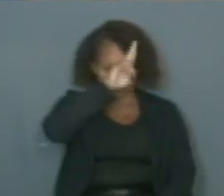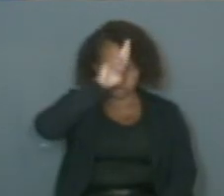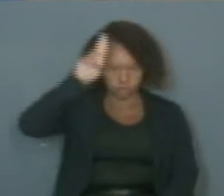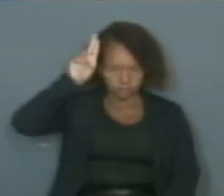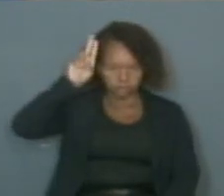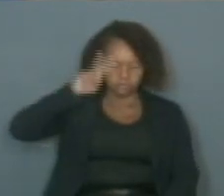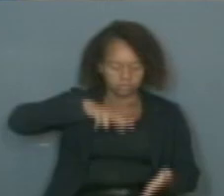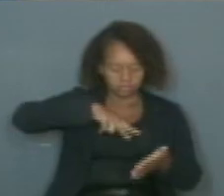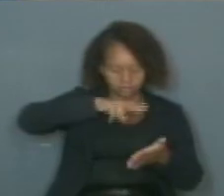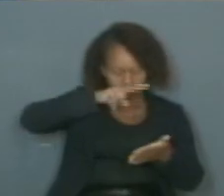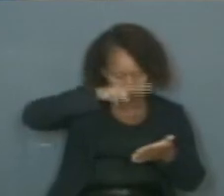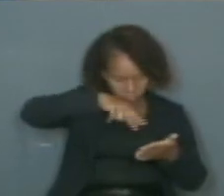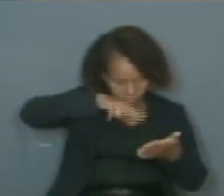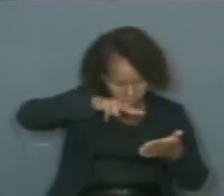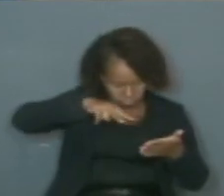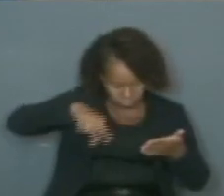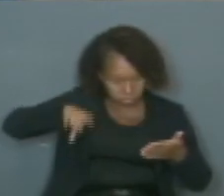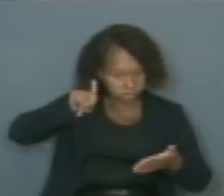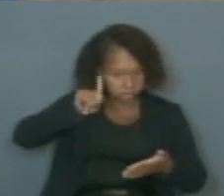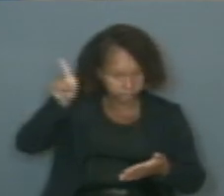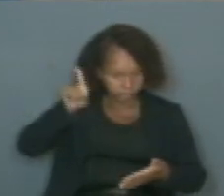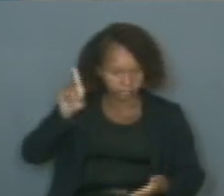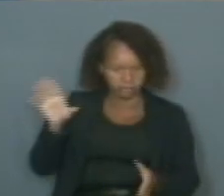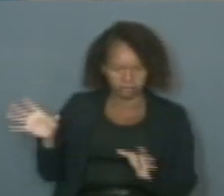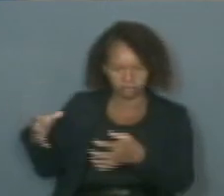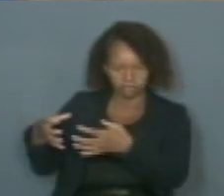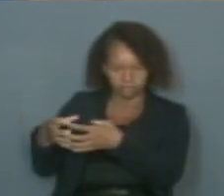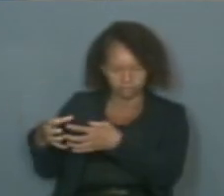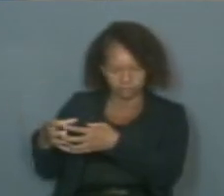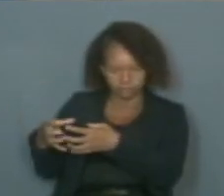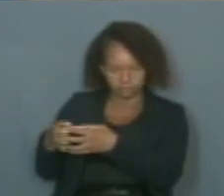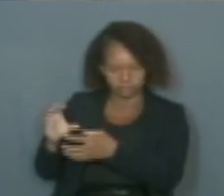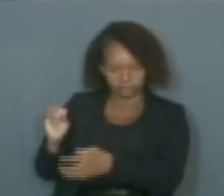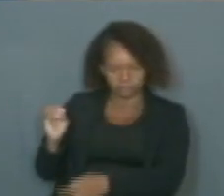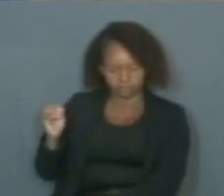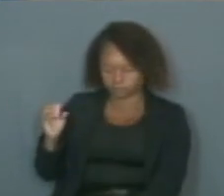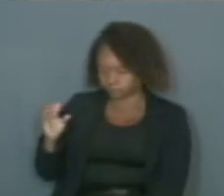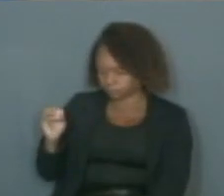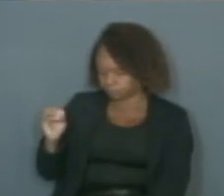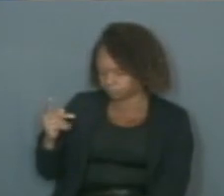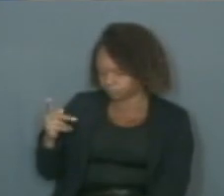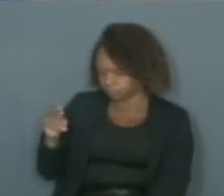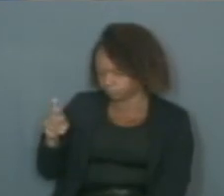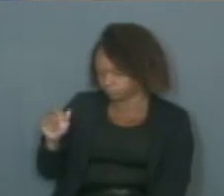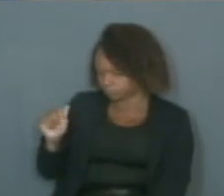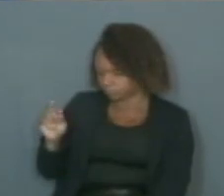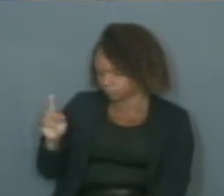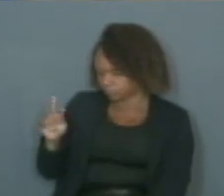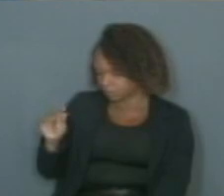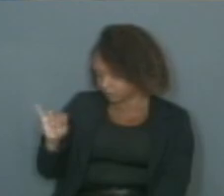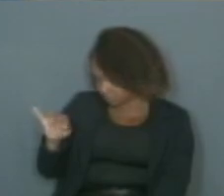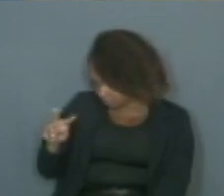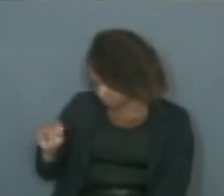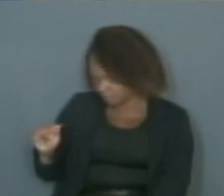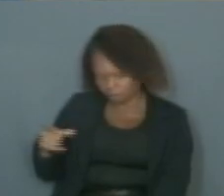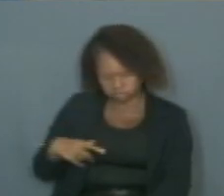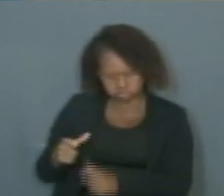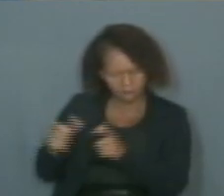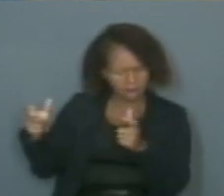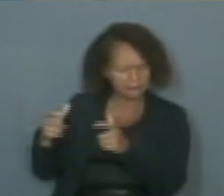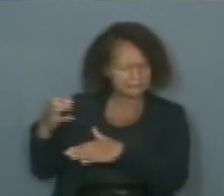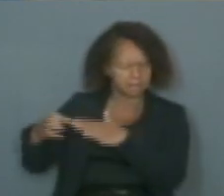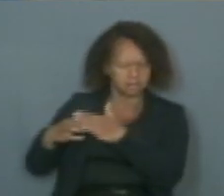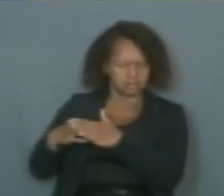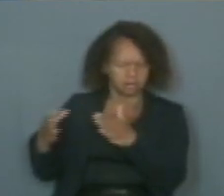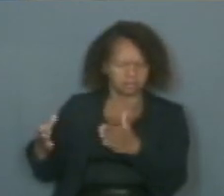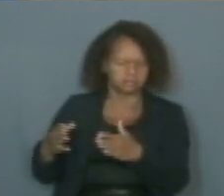toda a leitura na cooperativa. E a cooperativa funciona como uma grande empresa.